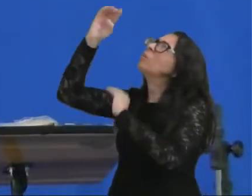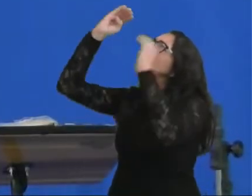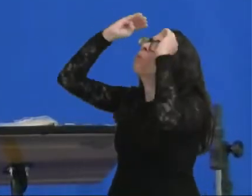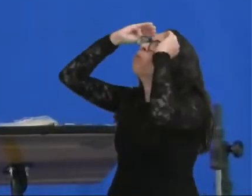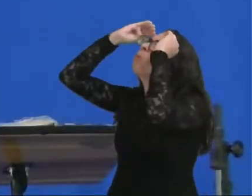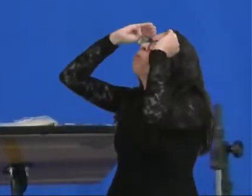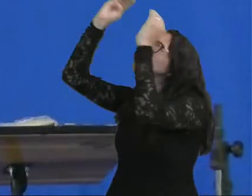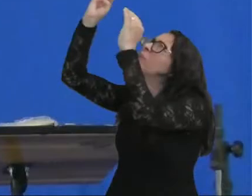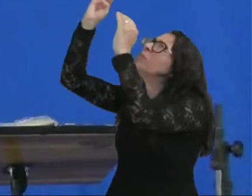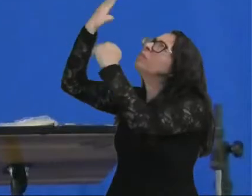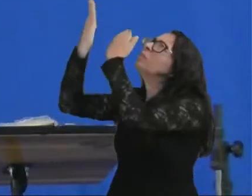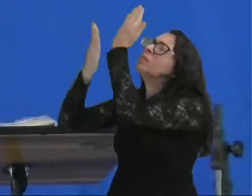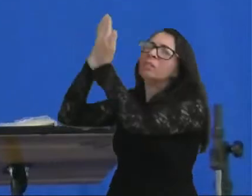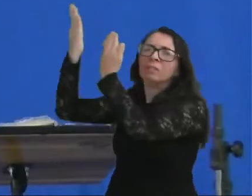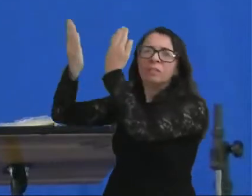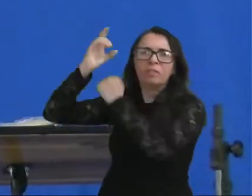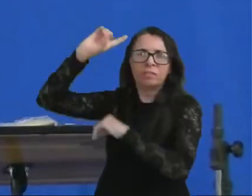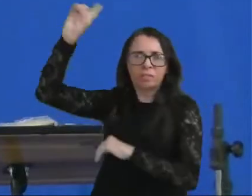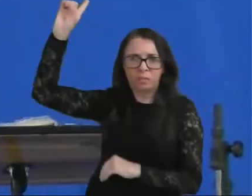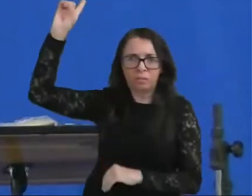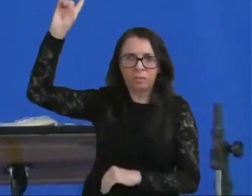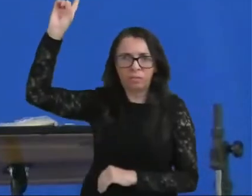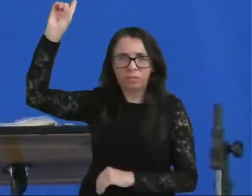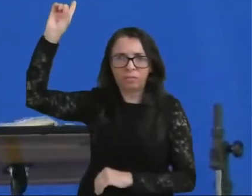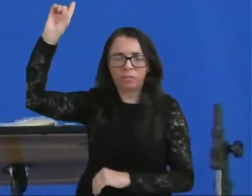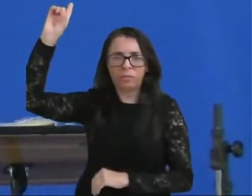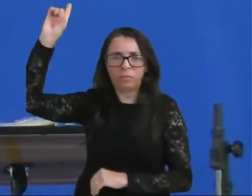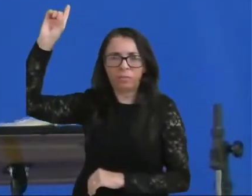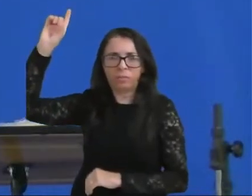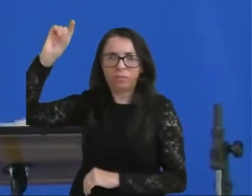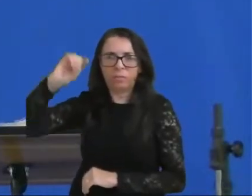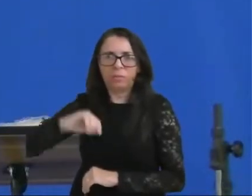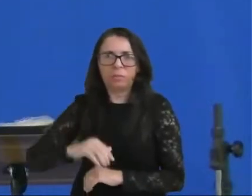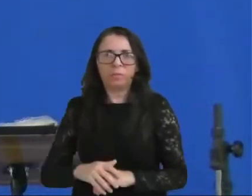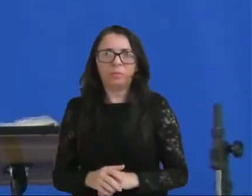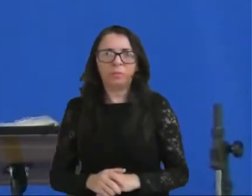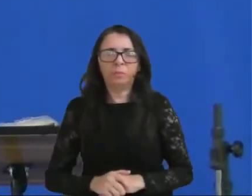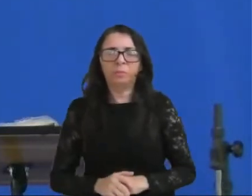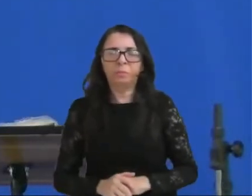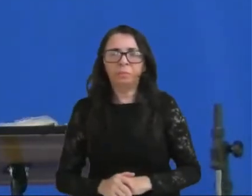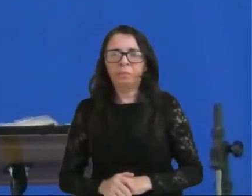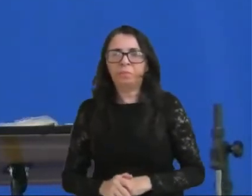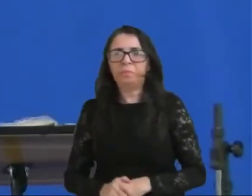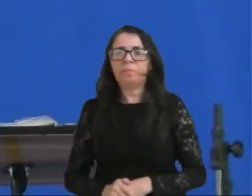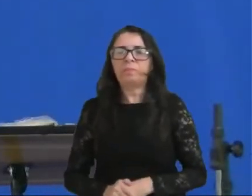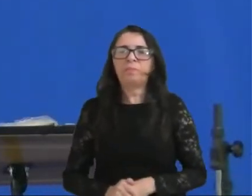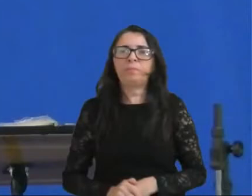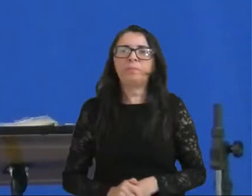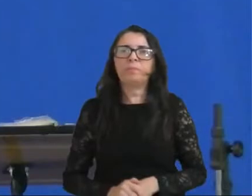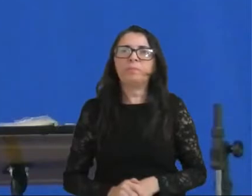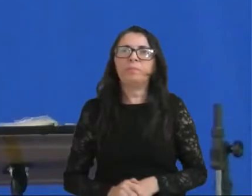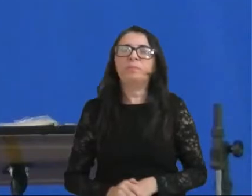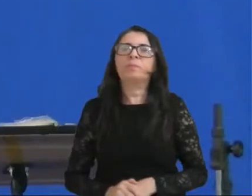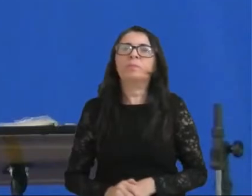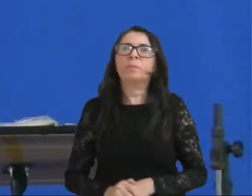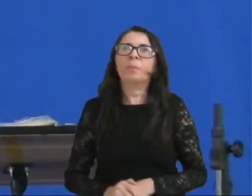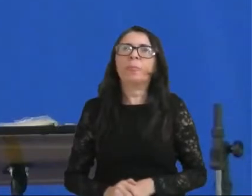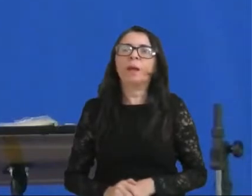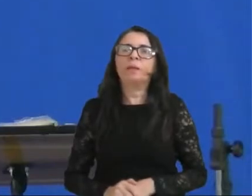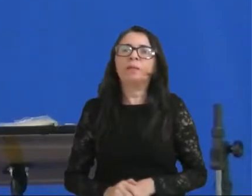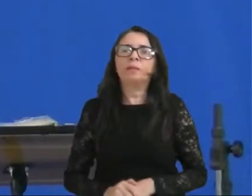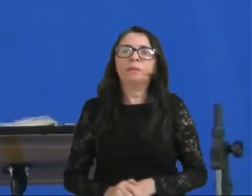as coisas que aconteciam, contra todas as coisas que aconteciam naquele período, eles poderiam dizer